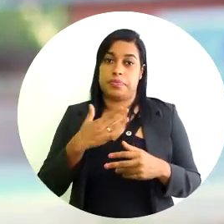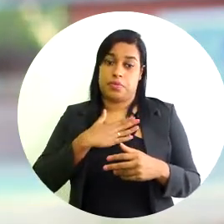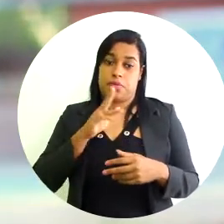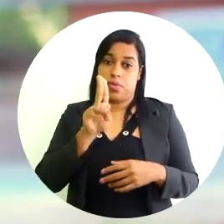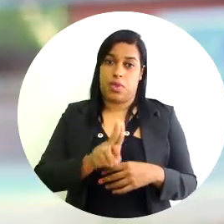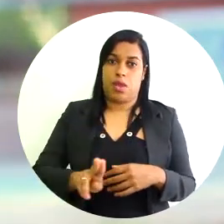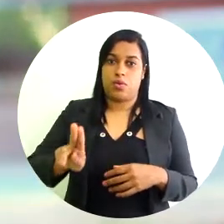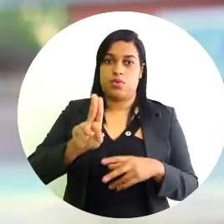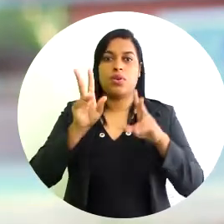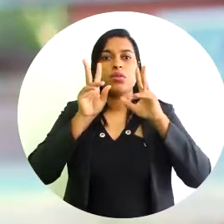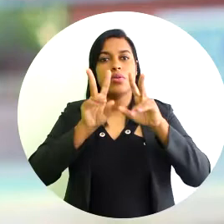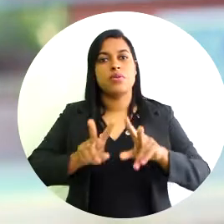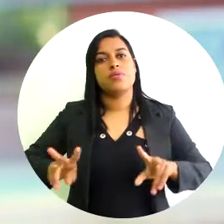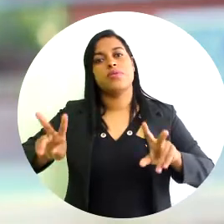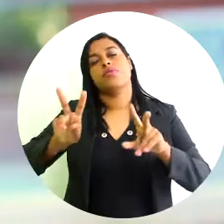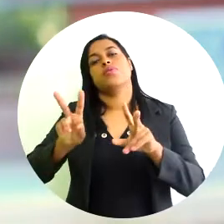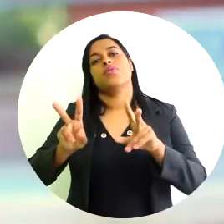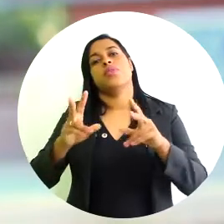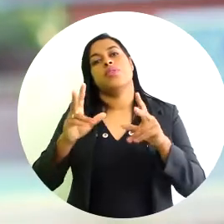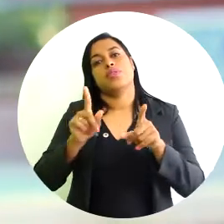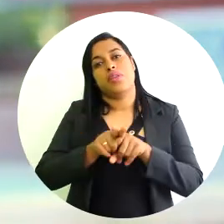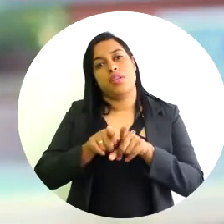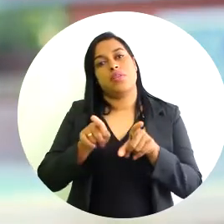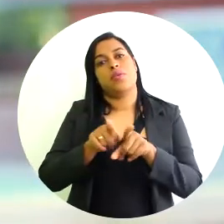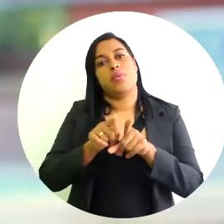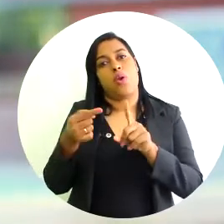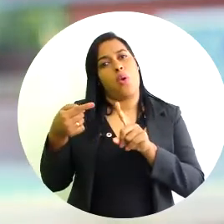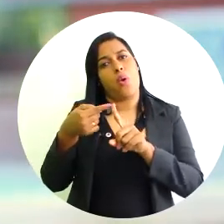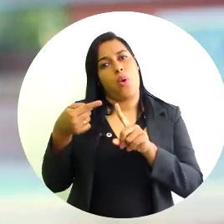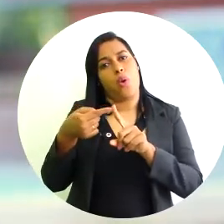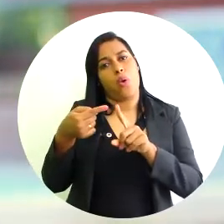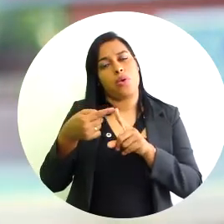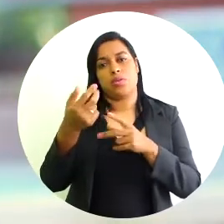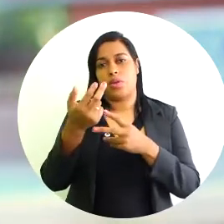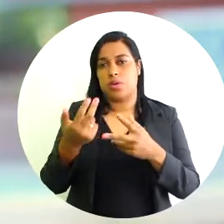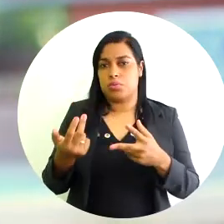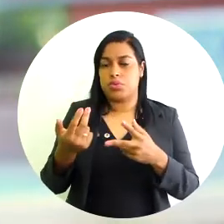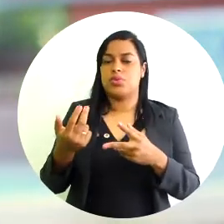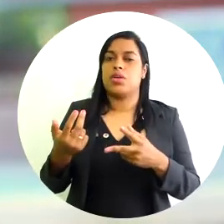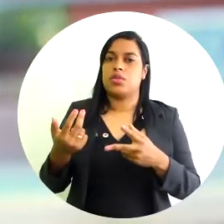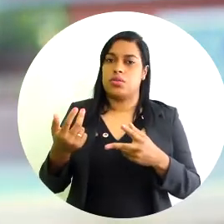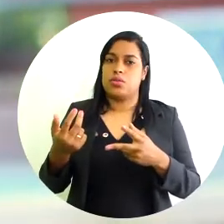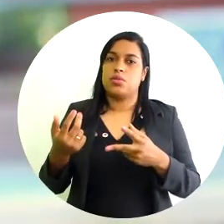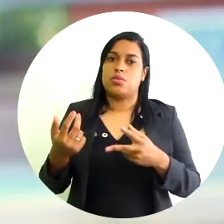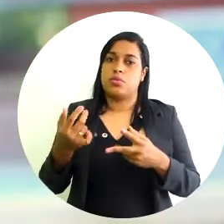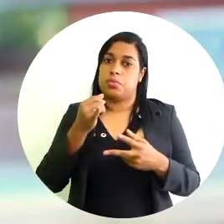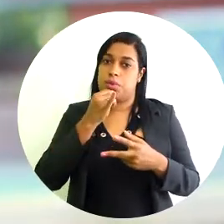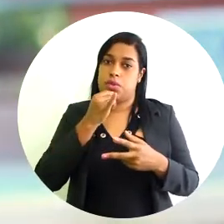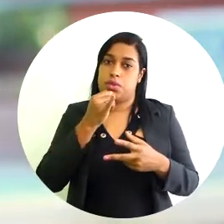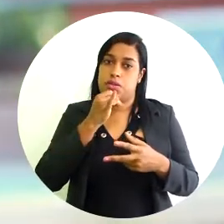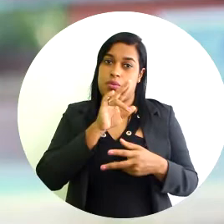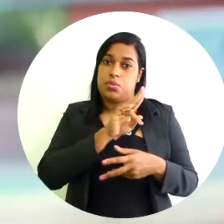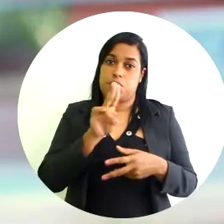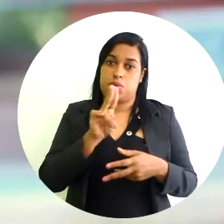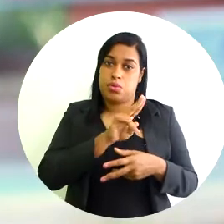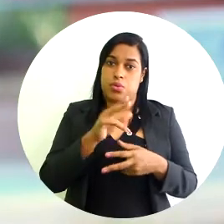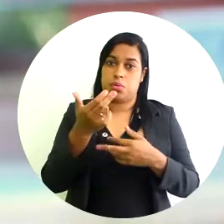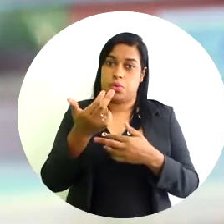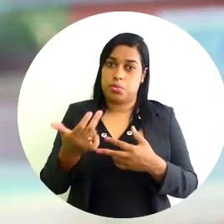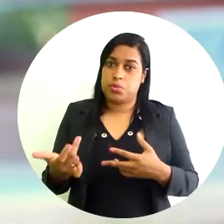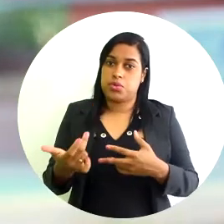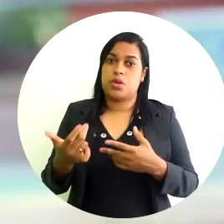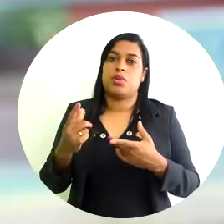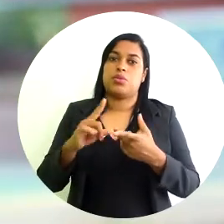ao visualizar essa imagem, ele também concorda que aquele objeto é um microscópio. Então, por exemplo, o nome desse objeto,